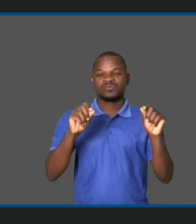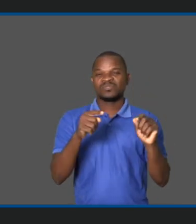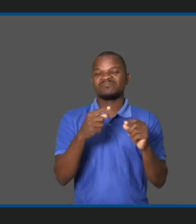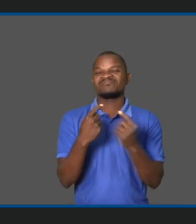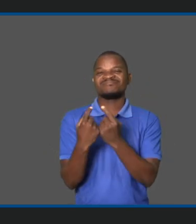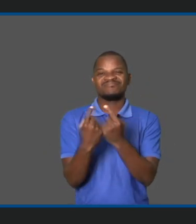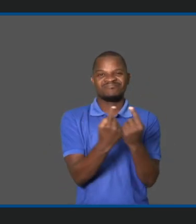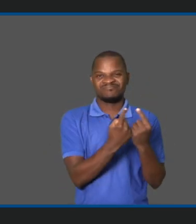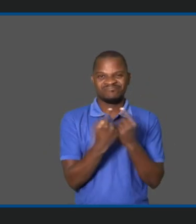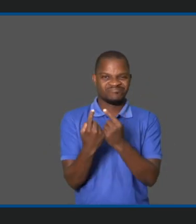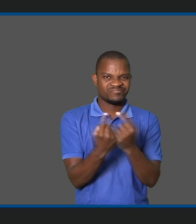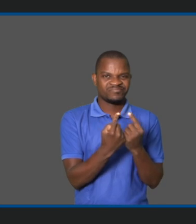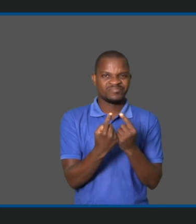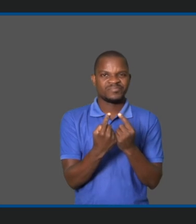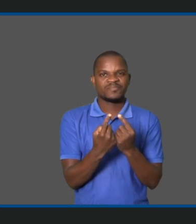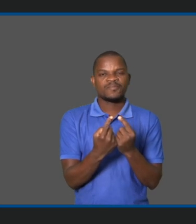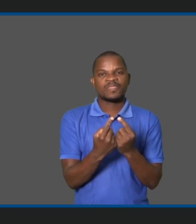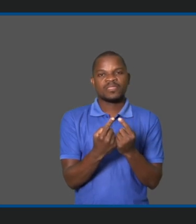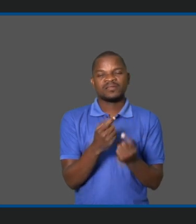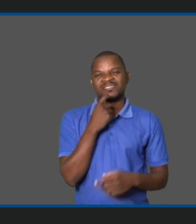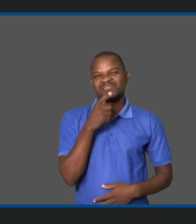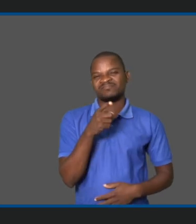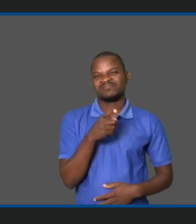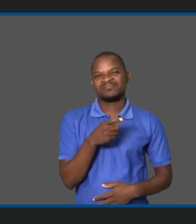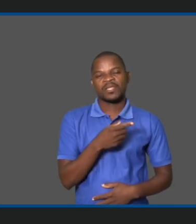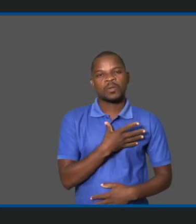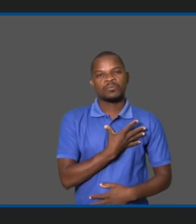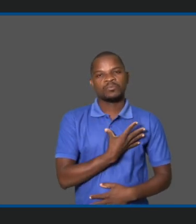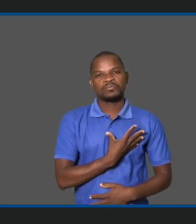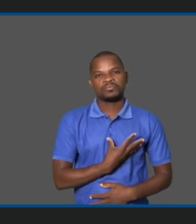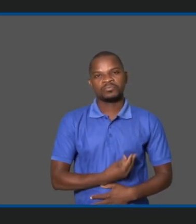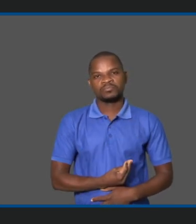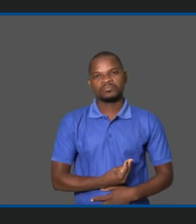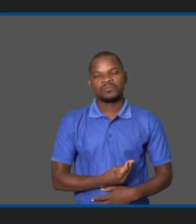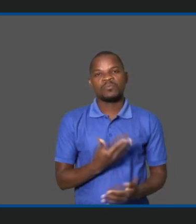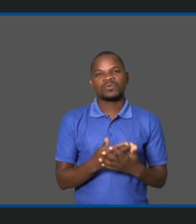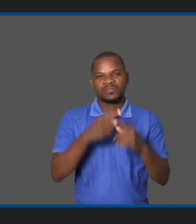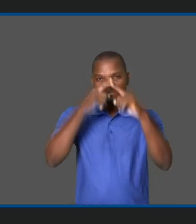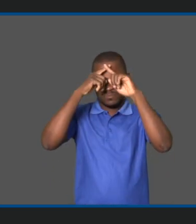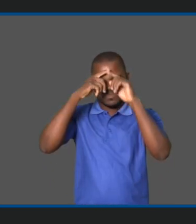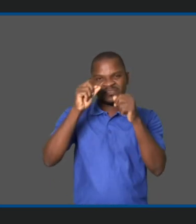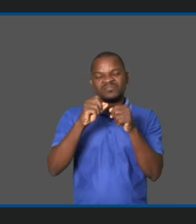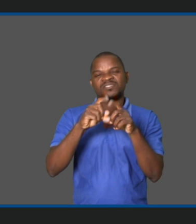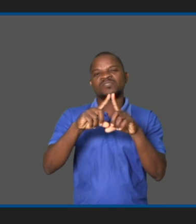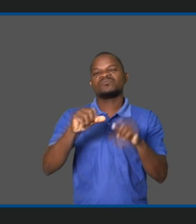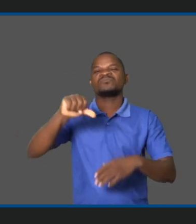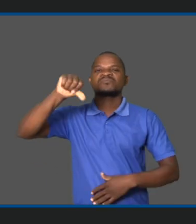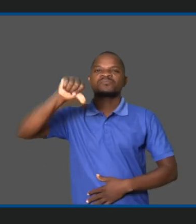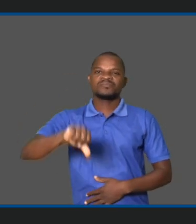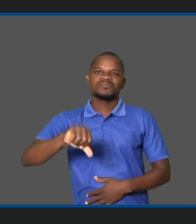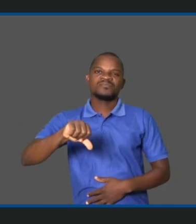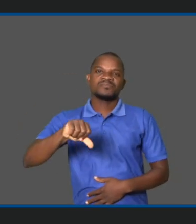é de lamentar a atitude da polícia, porque uma das funções